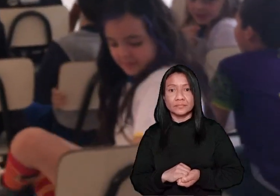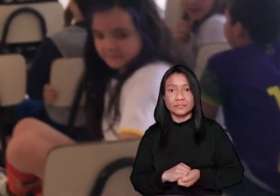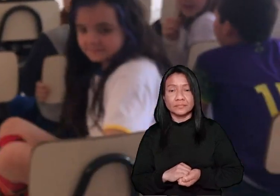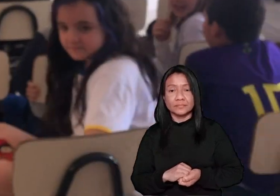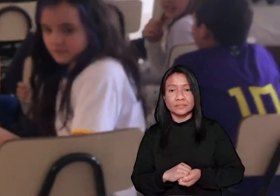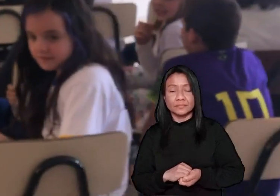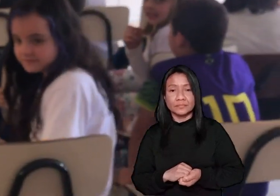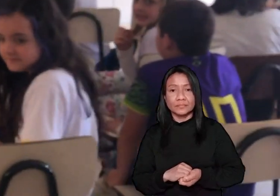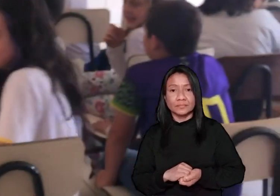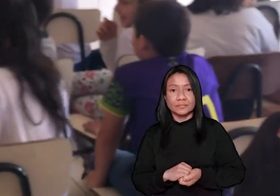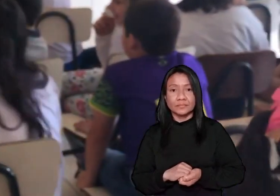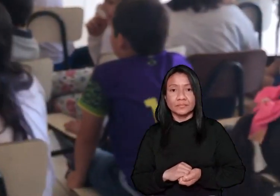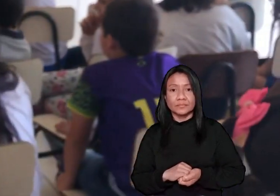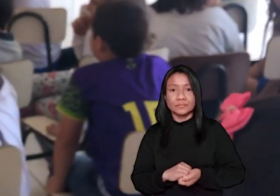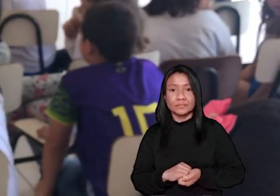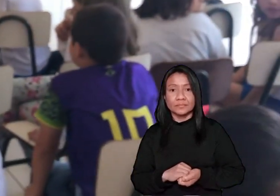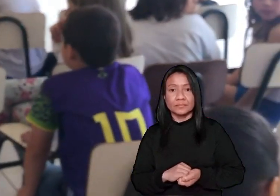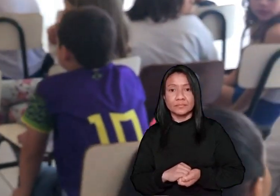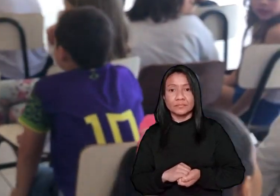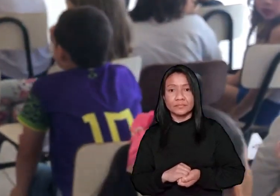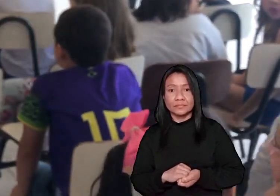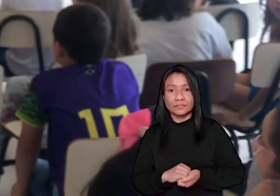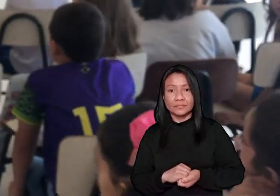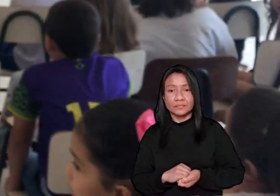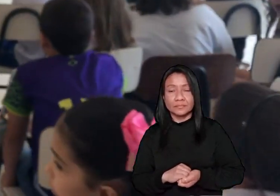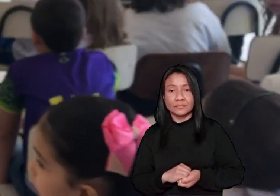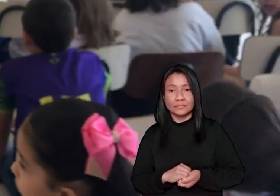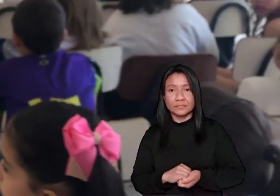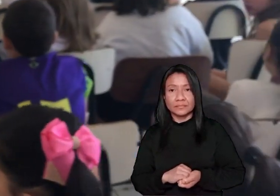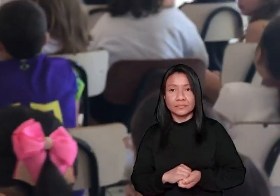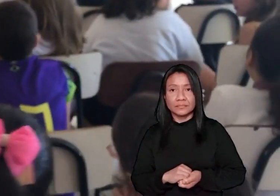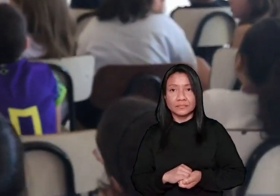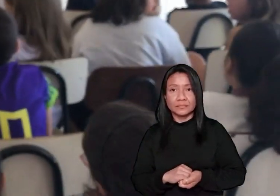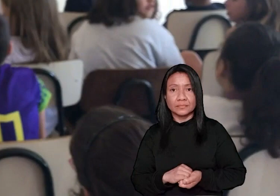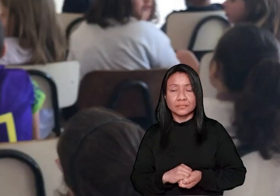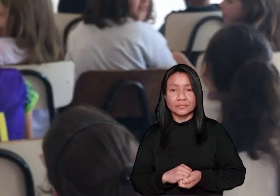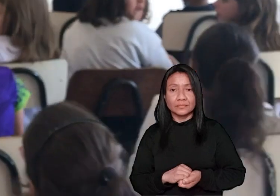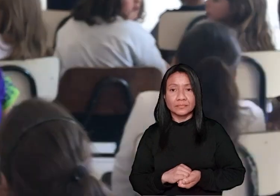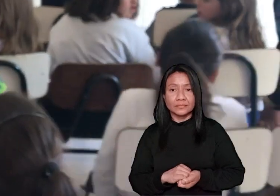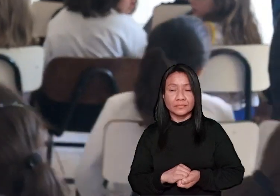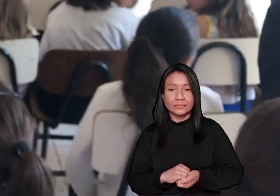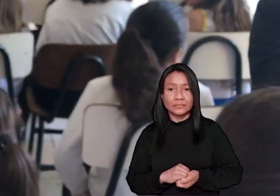21 de dezembro de 1933 foi ordenado sacerdote.